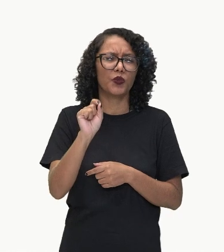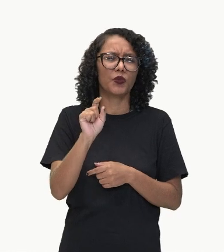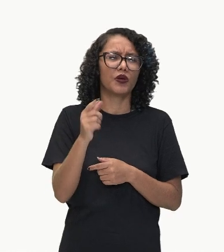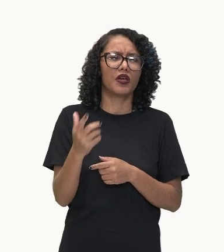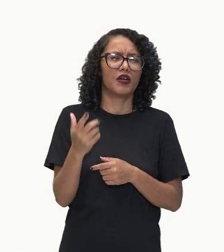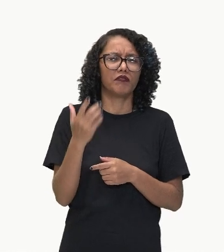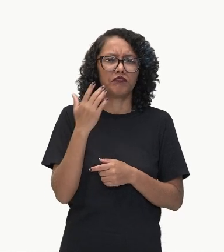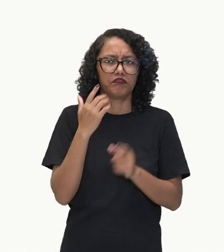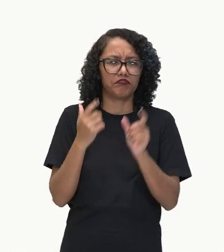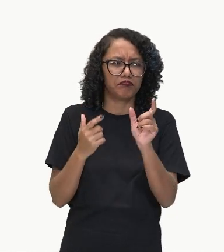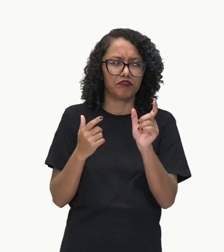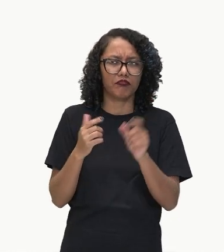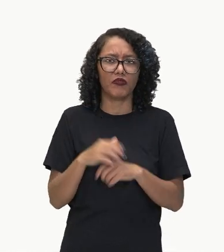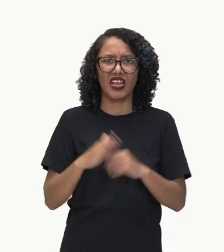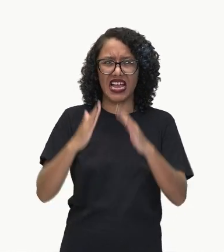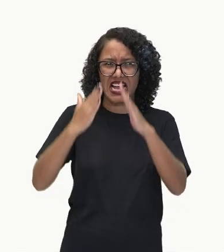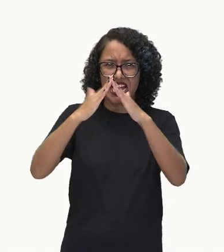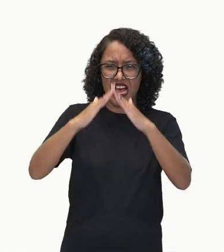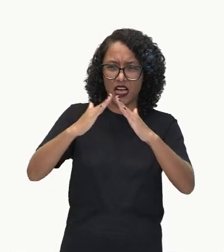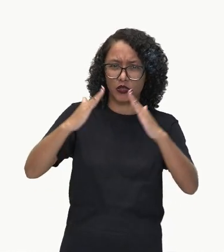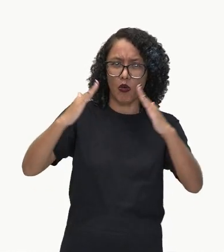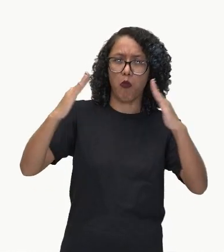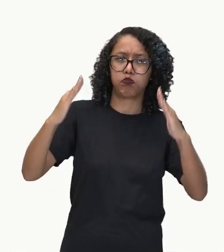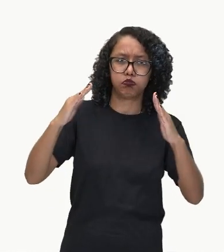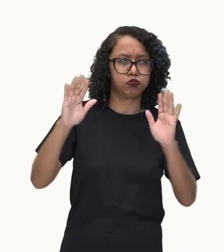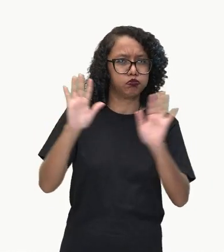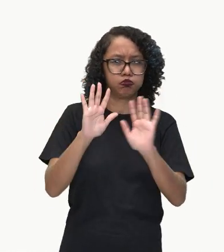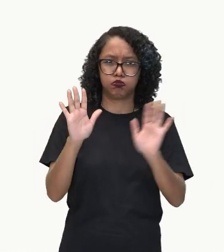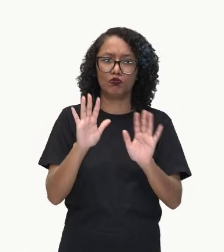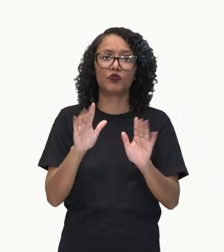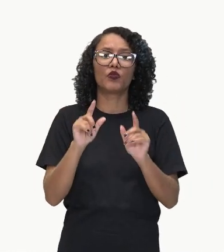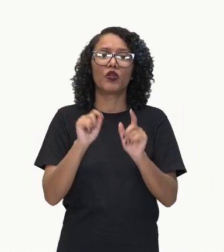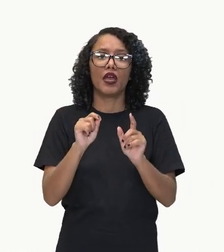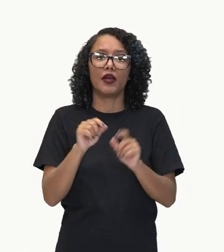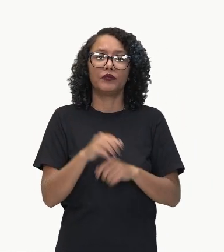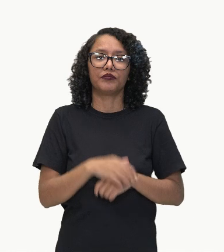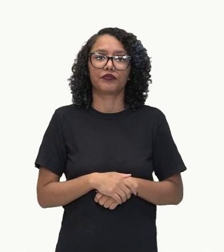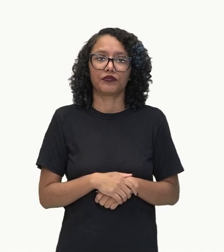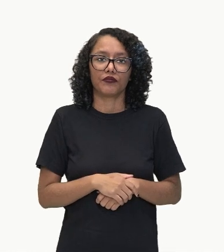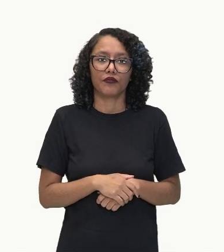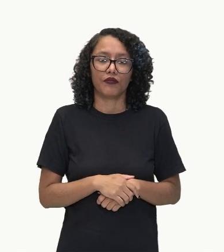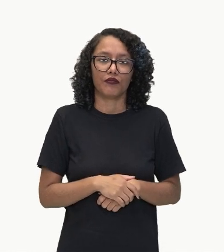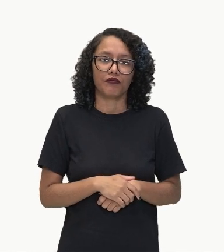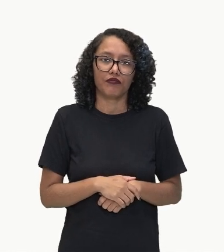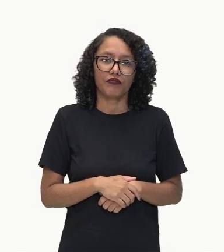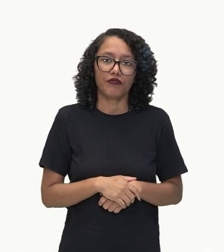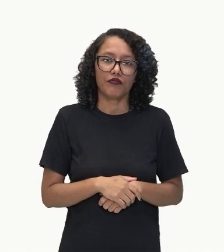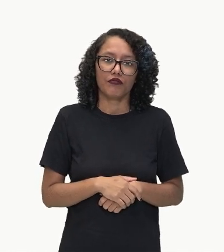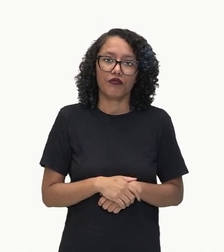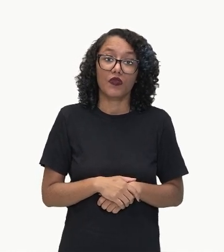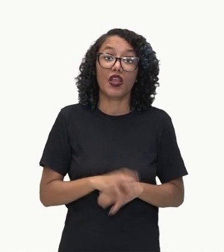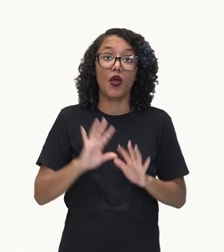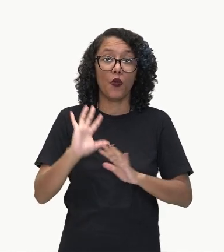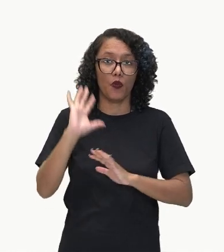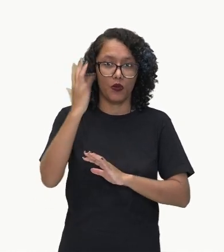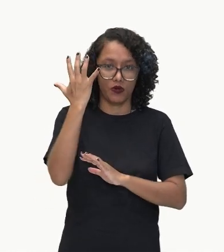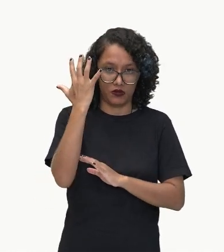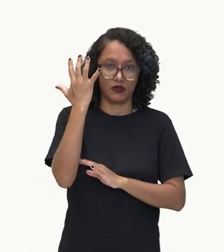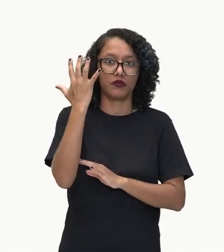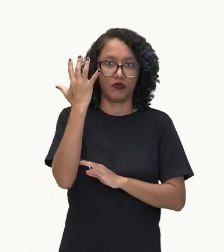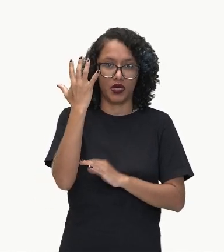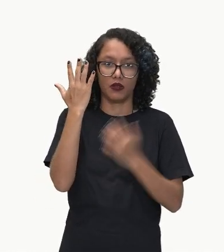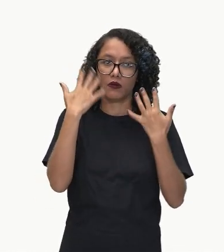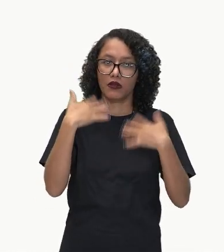são aquelas casas grandes, não. Nesse caso, é um regime de monções, que é um fenômeno